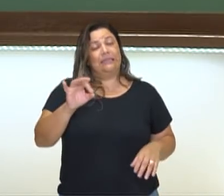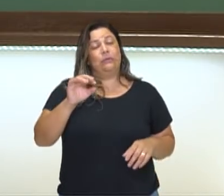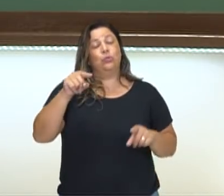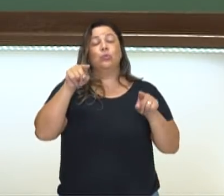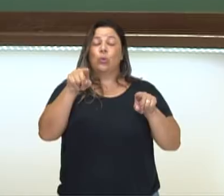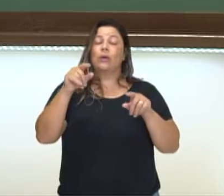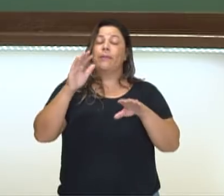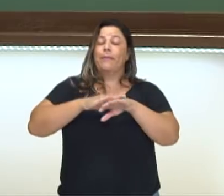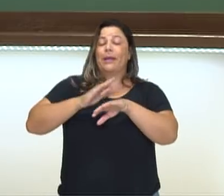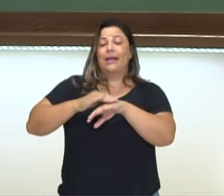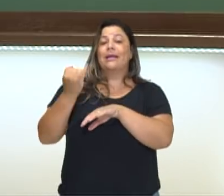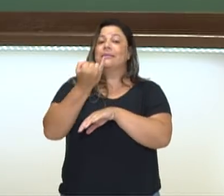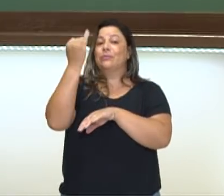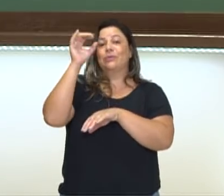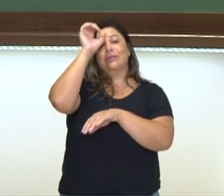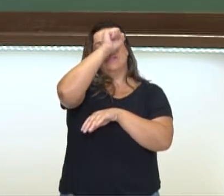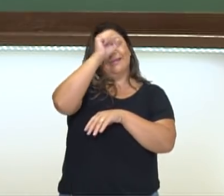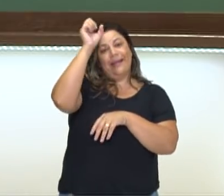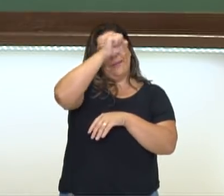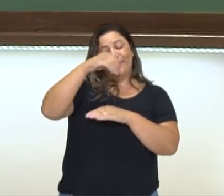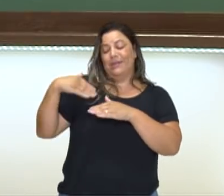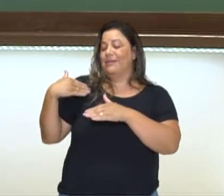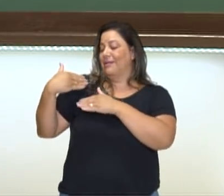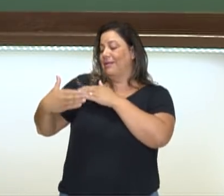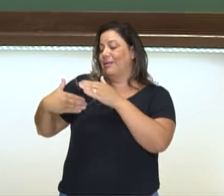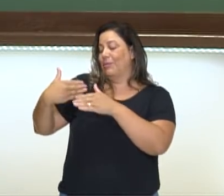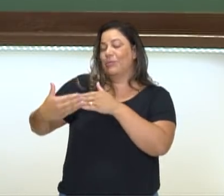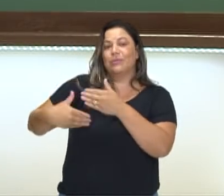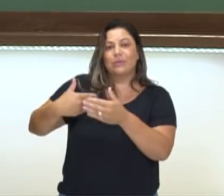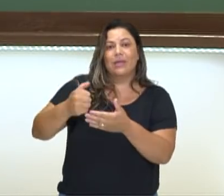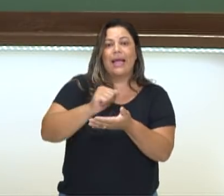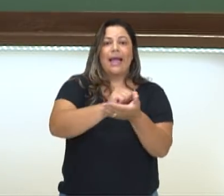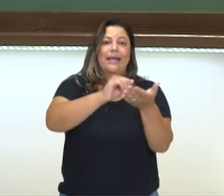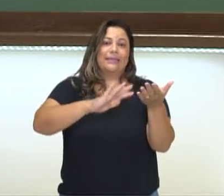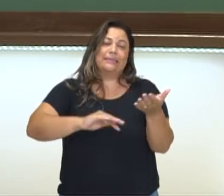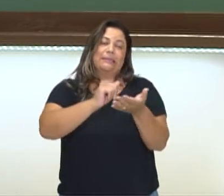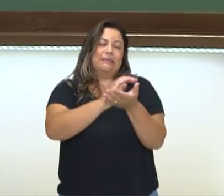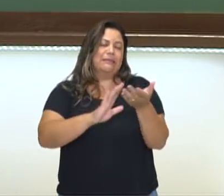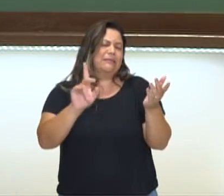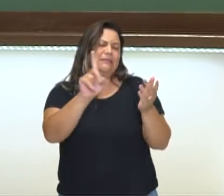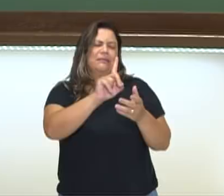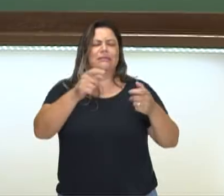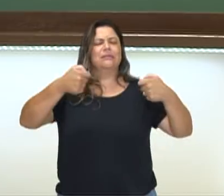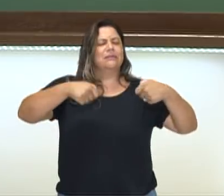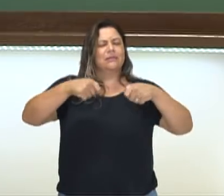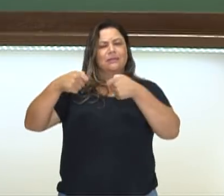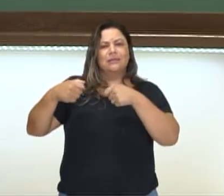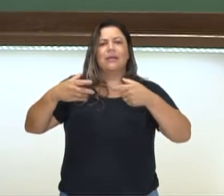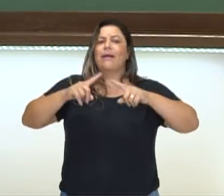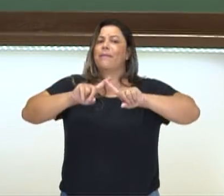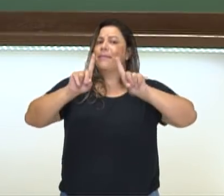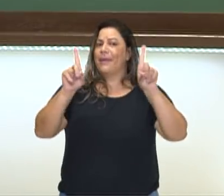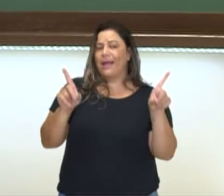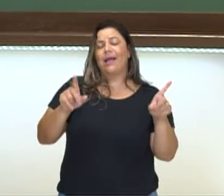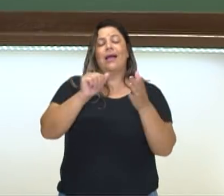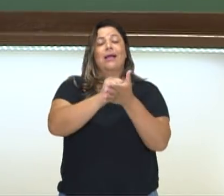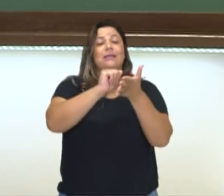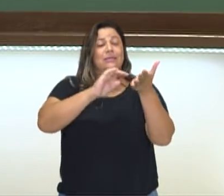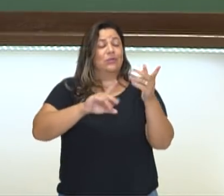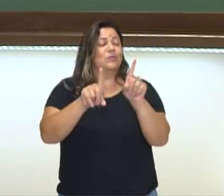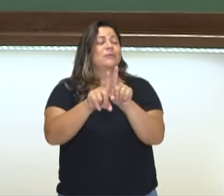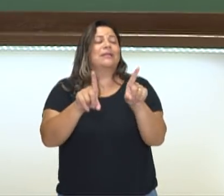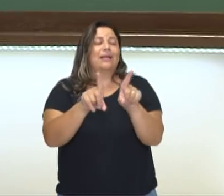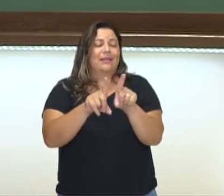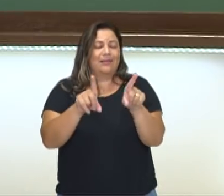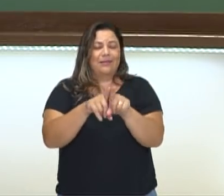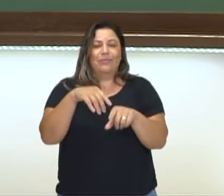aprendemos durante o processo. As atividades não são necessariamente para ver quem acertou ou errou, mas a atividade também